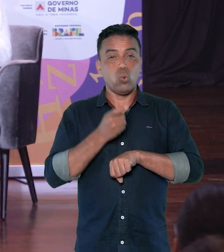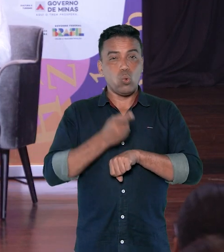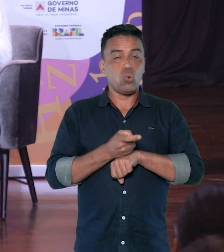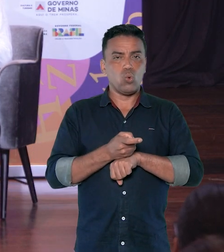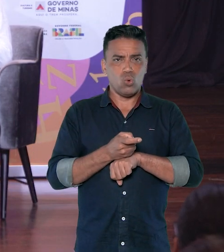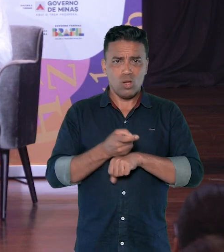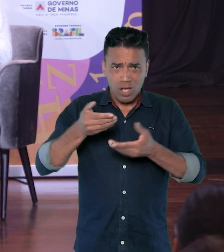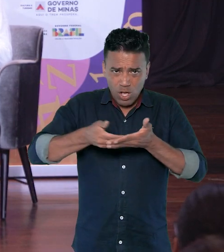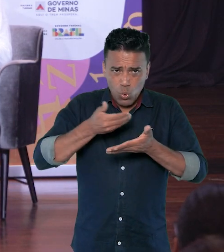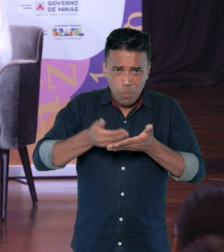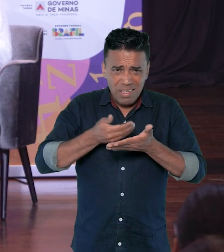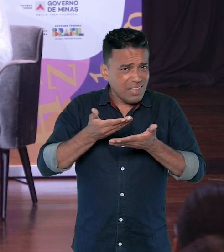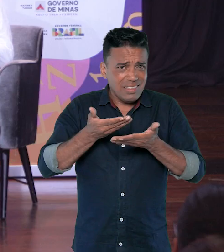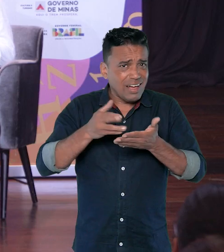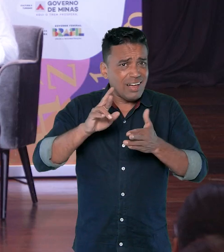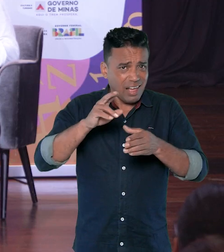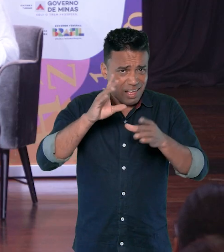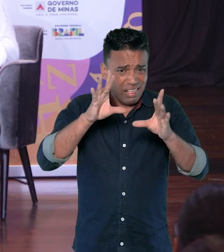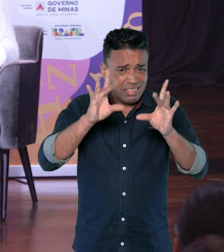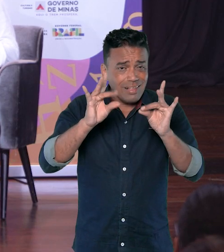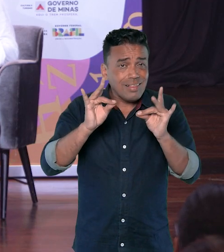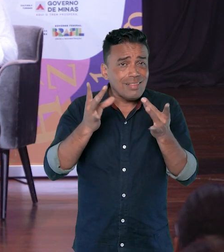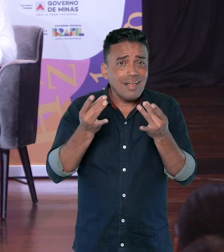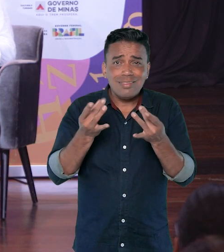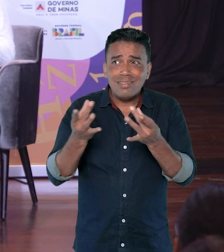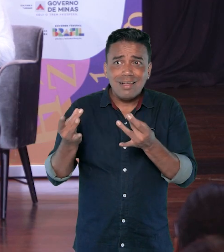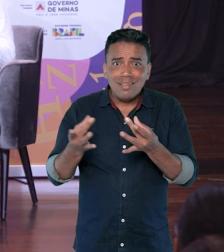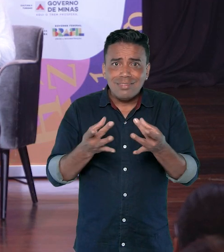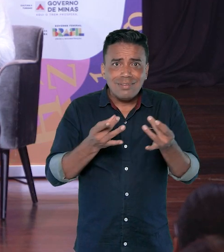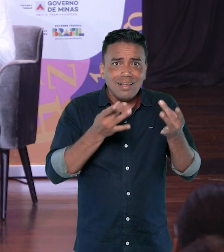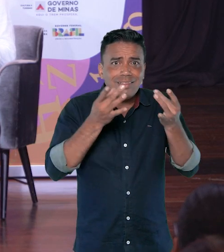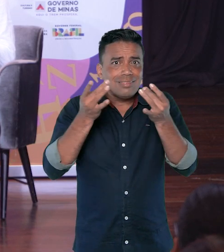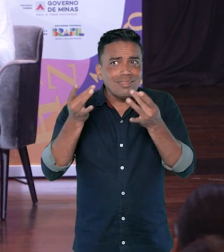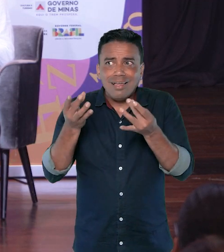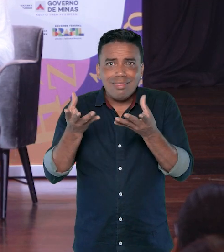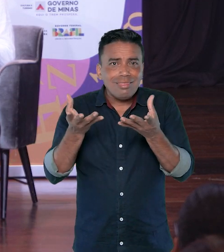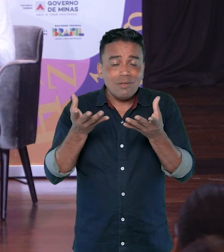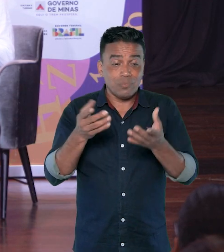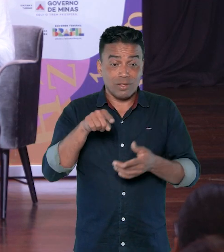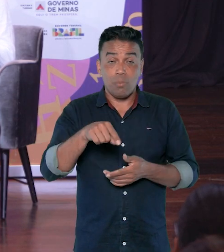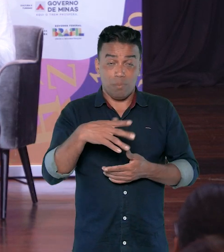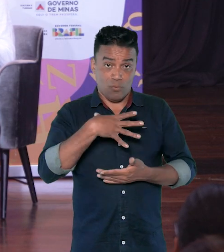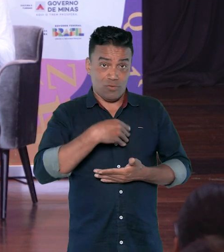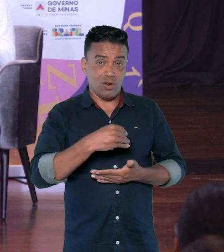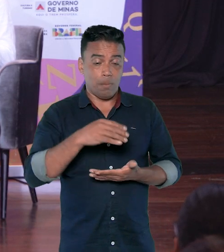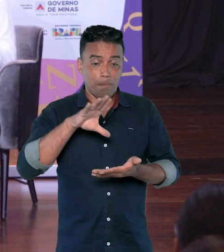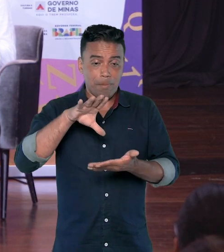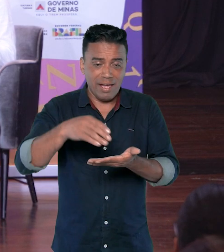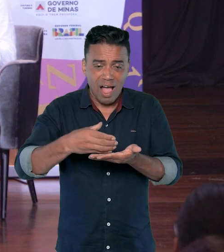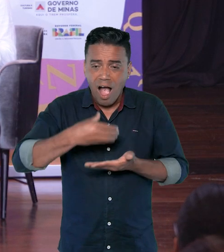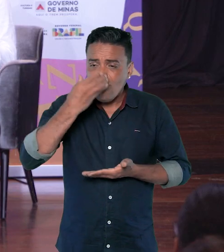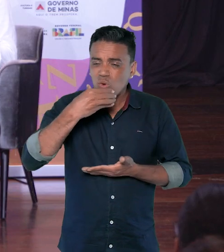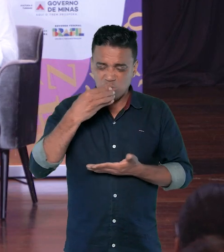essa consistência. A comida é gosmenta, né? A comida... E aí ele pegando uma fruta, ele olhava com cara